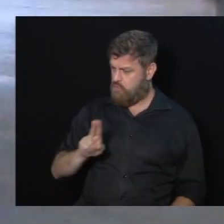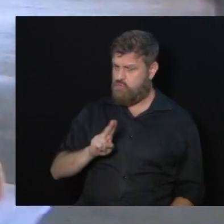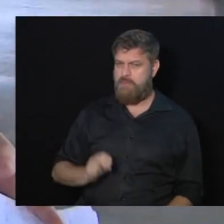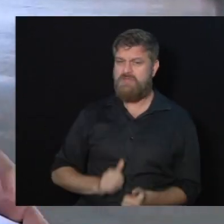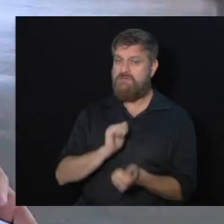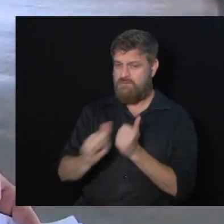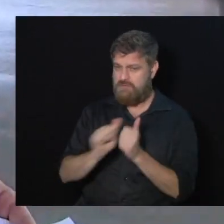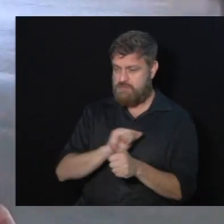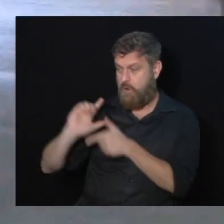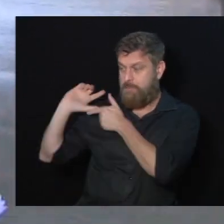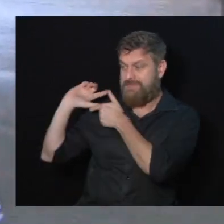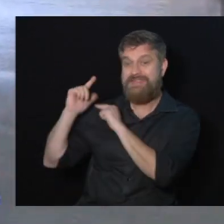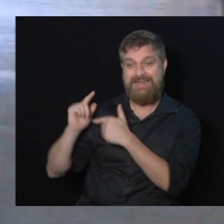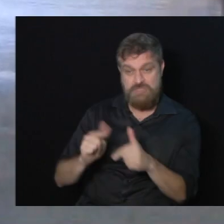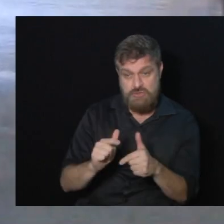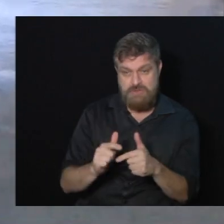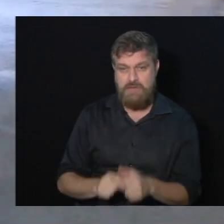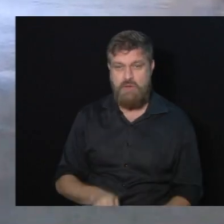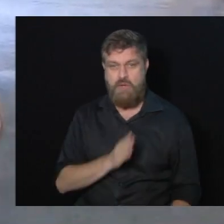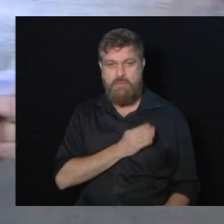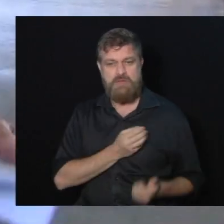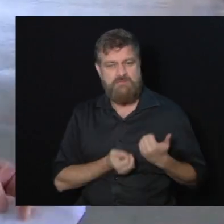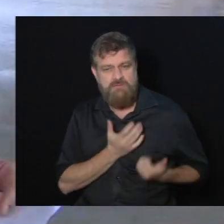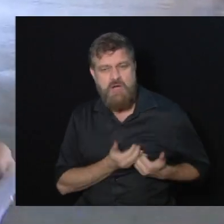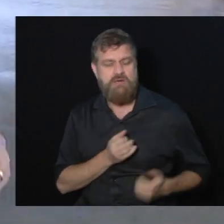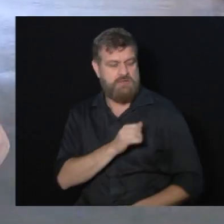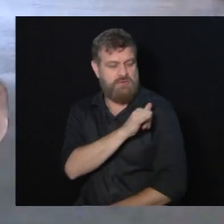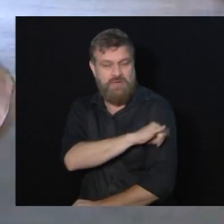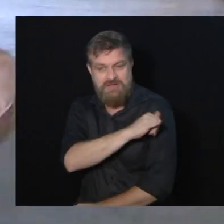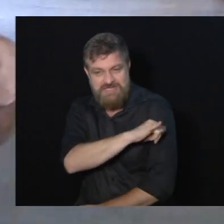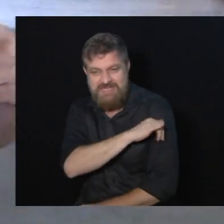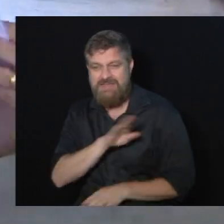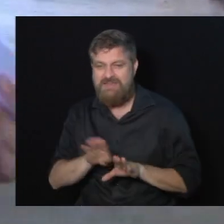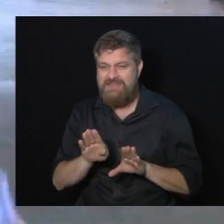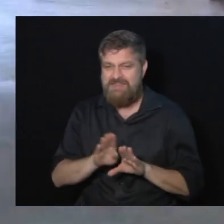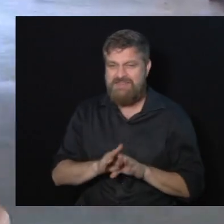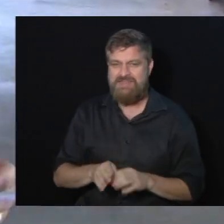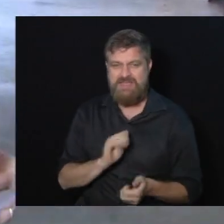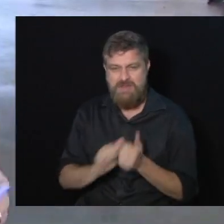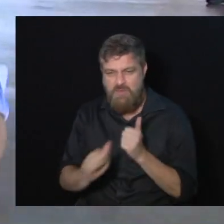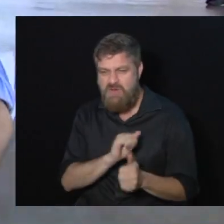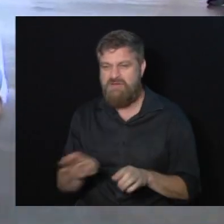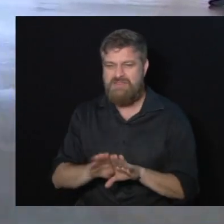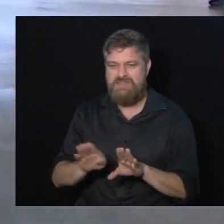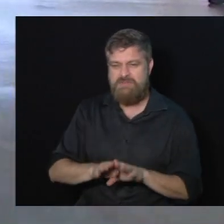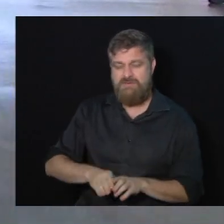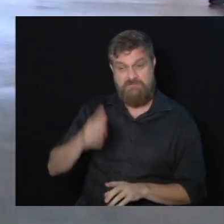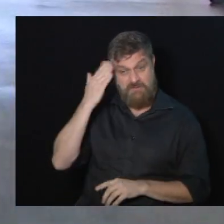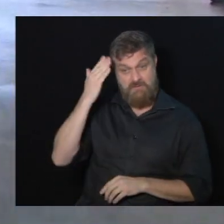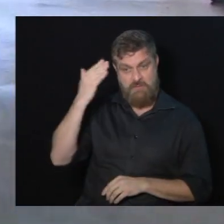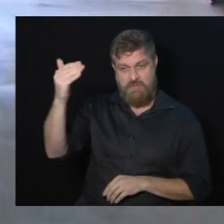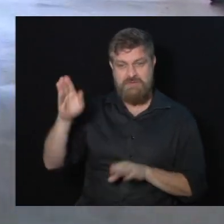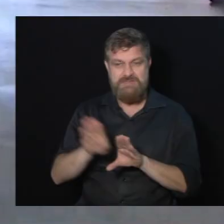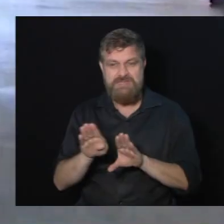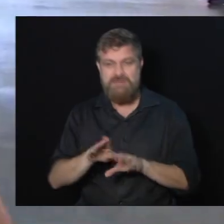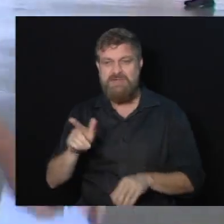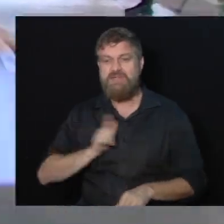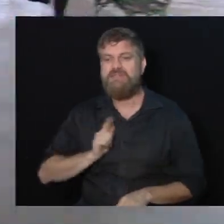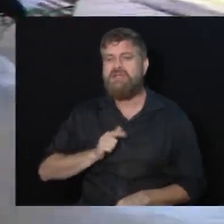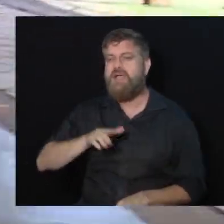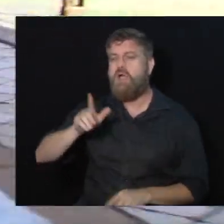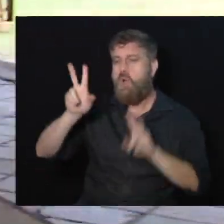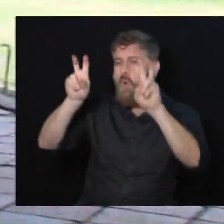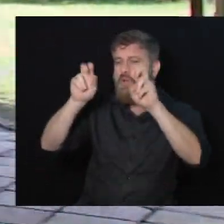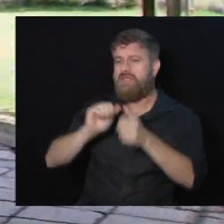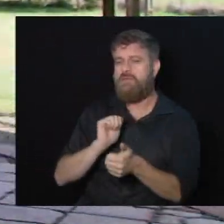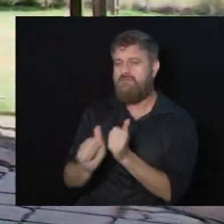muito tradicional, né? O Botafogo do Rio de Janeiro, o Botafogo de Garrincha e tudo mais. Inclusive, por falar em futebol,